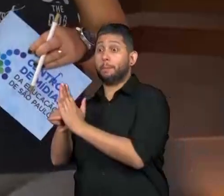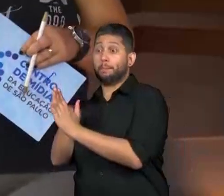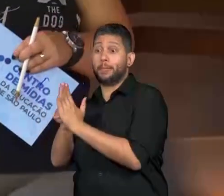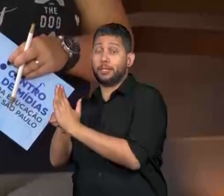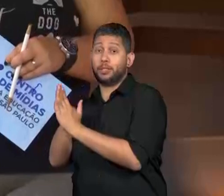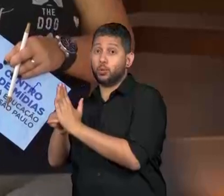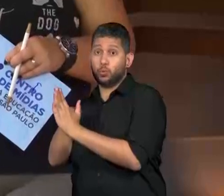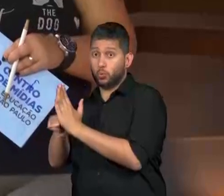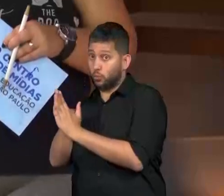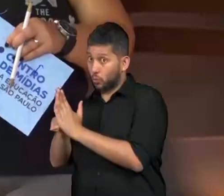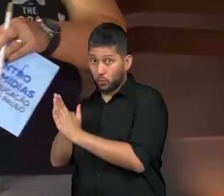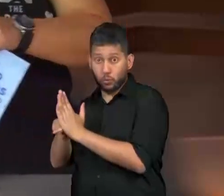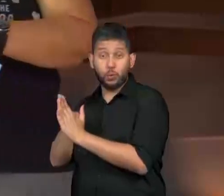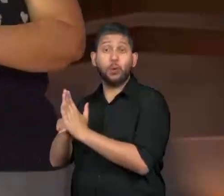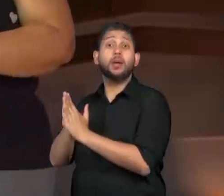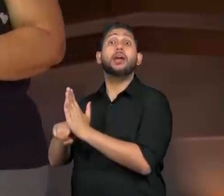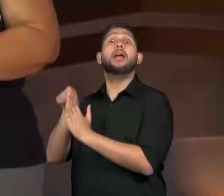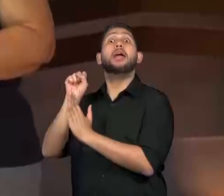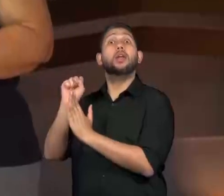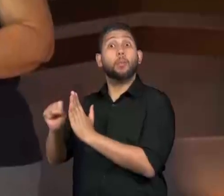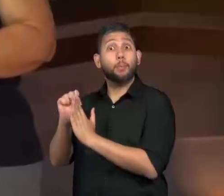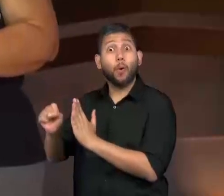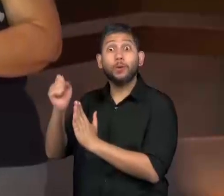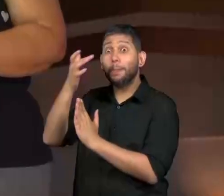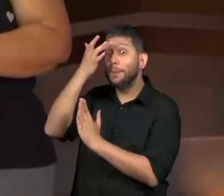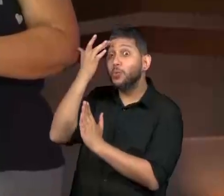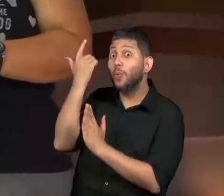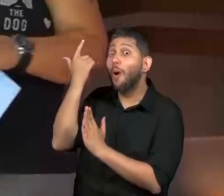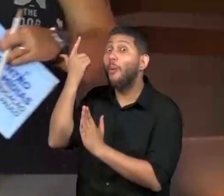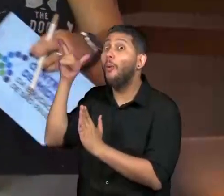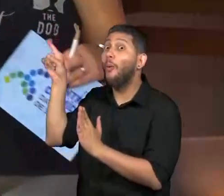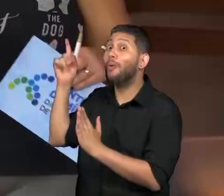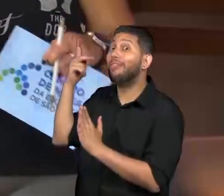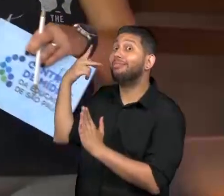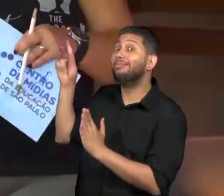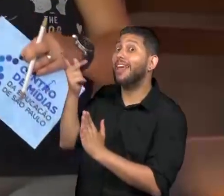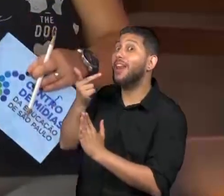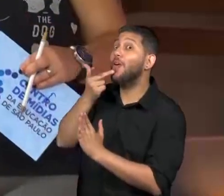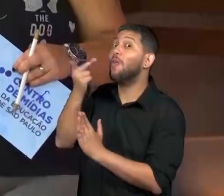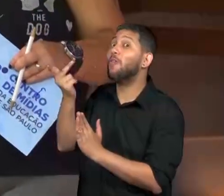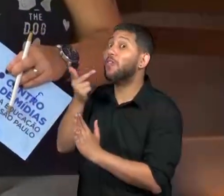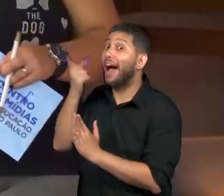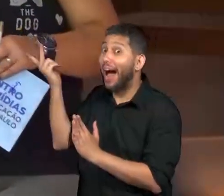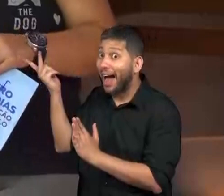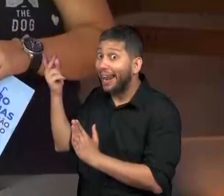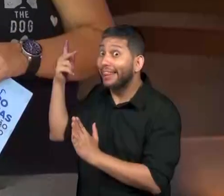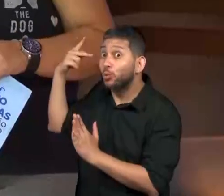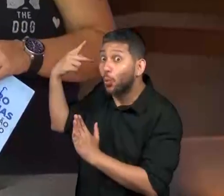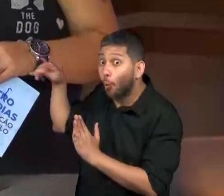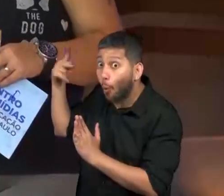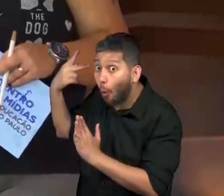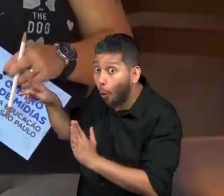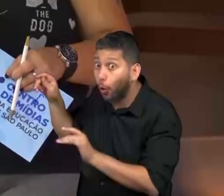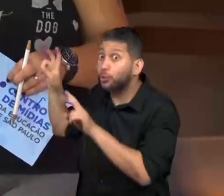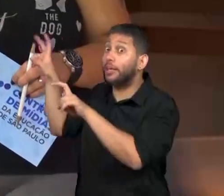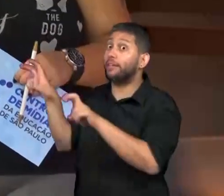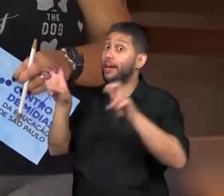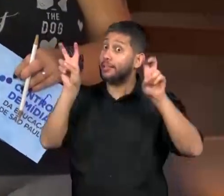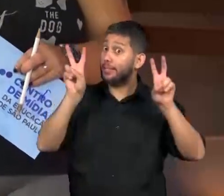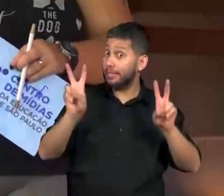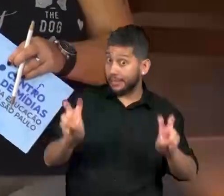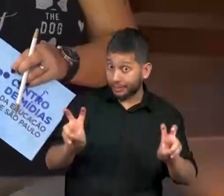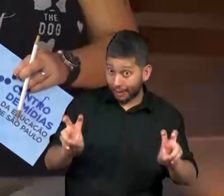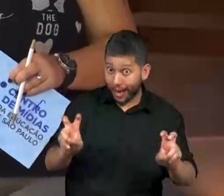ele tem a liberdade de citar o especialista e explicar, na fala do especialista,